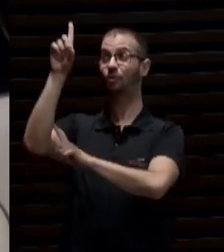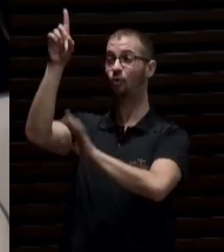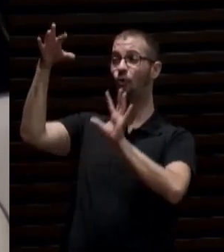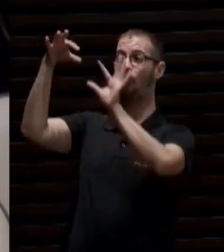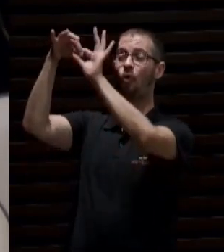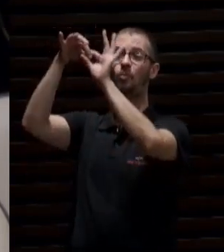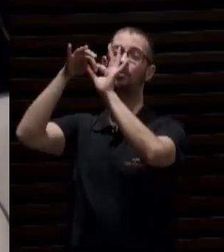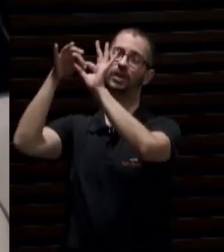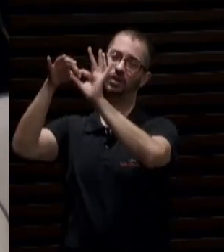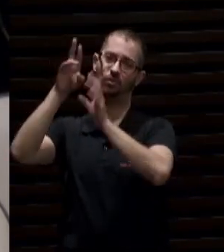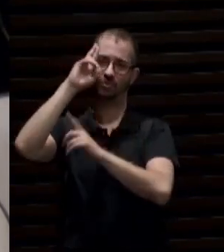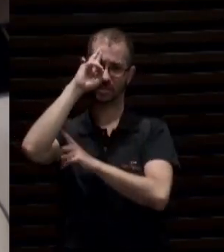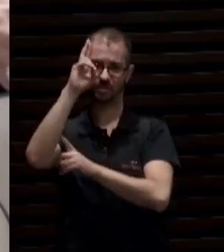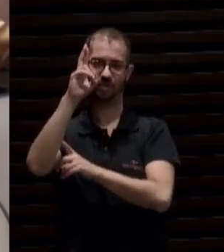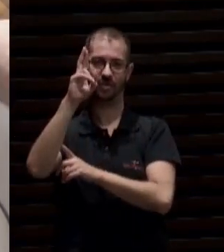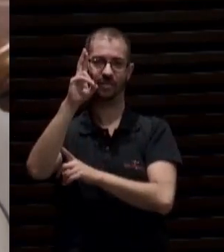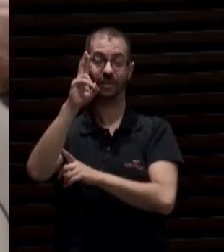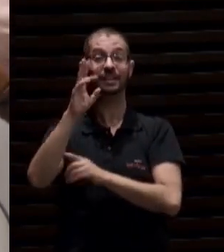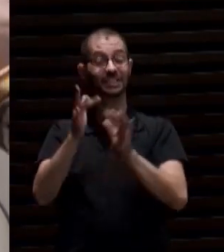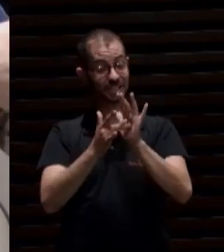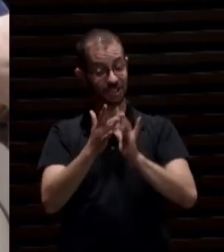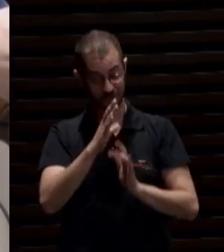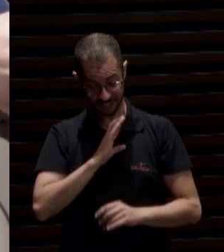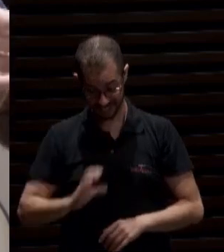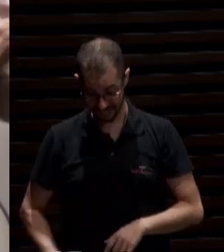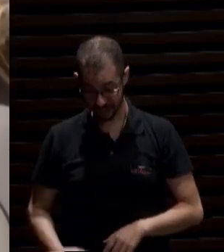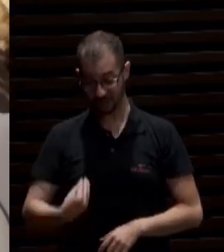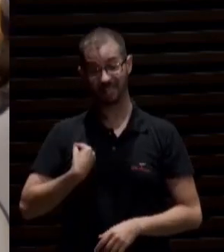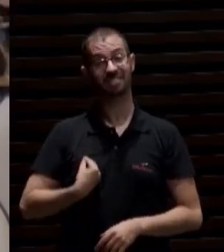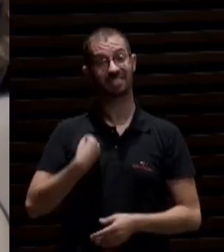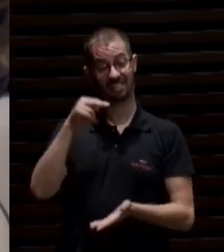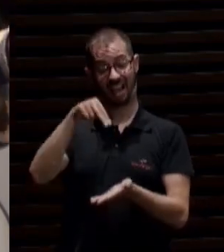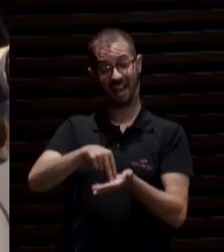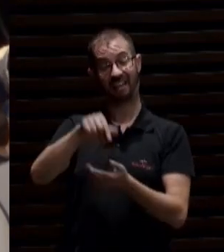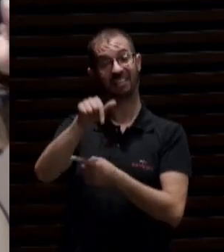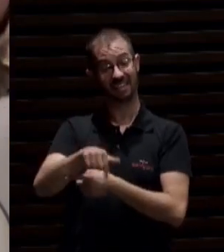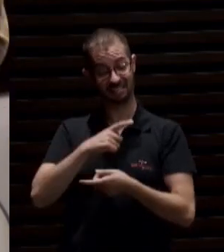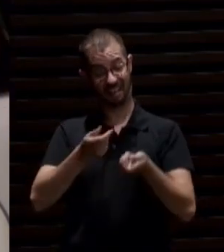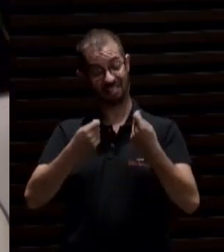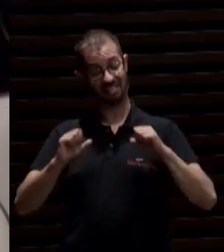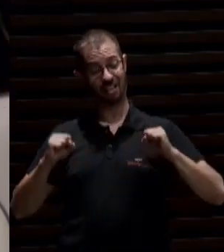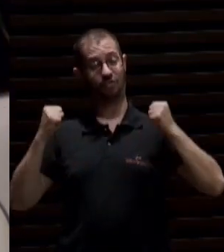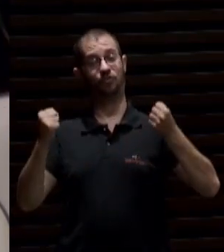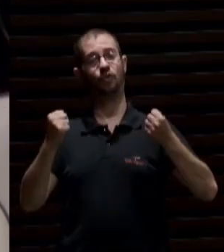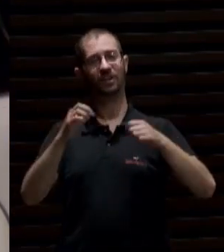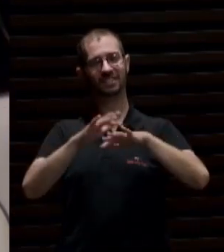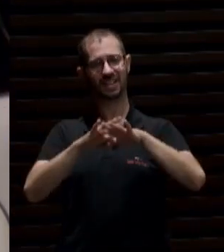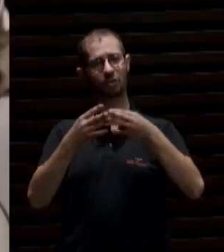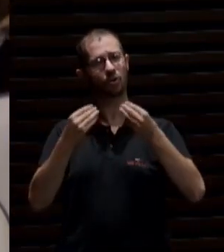ver, mas de fato o Senhor Jesus Cristo está aqui agora, nesse momento. Ele está restaurando as nossas forças, curando as nossas